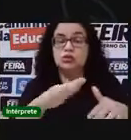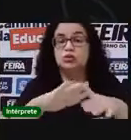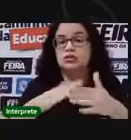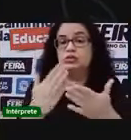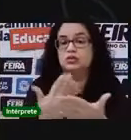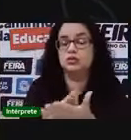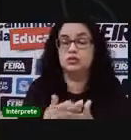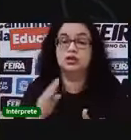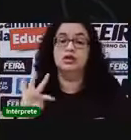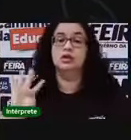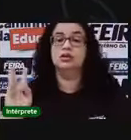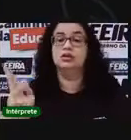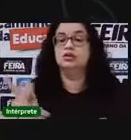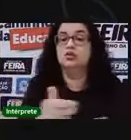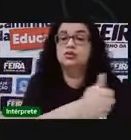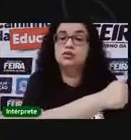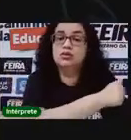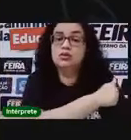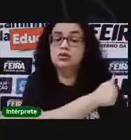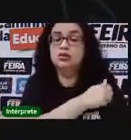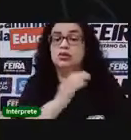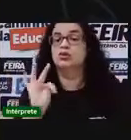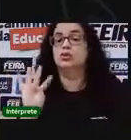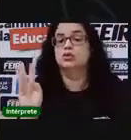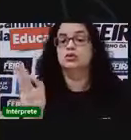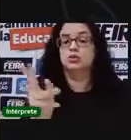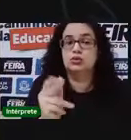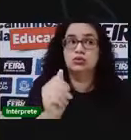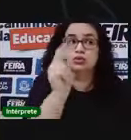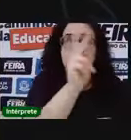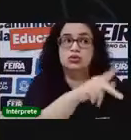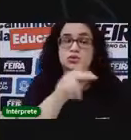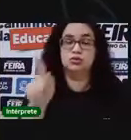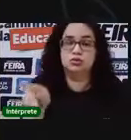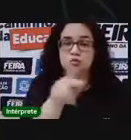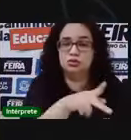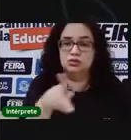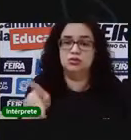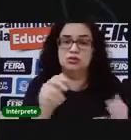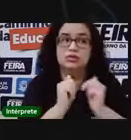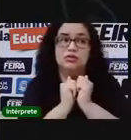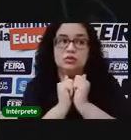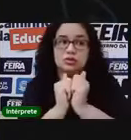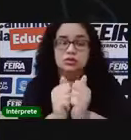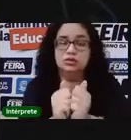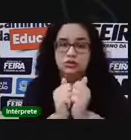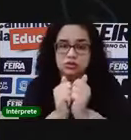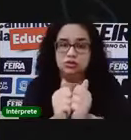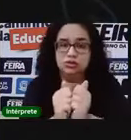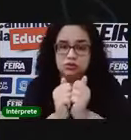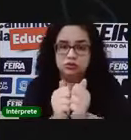os estudantes, todos os professores que estão conosco neste